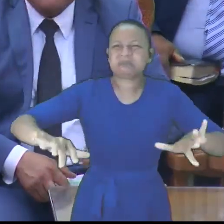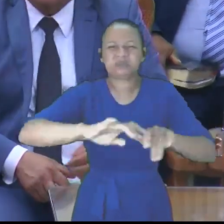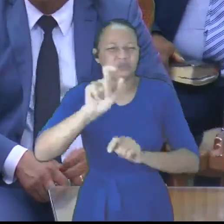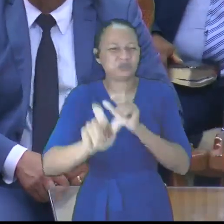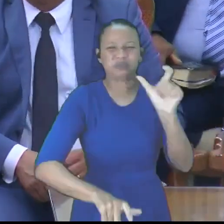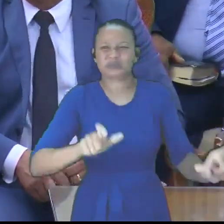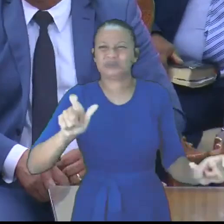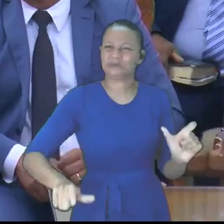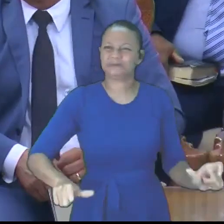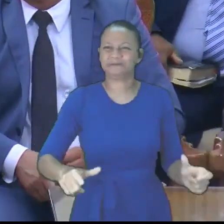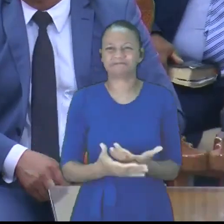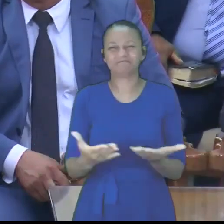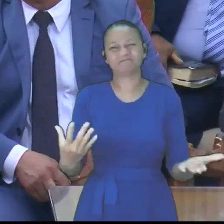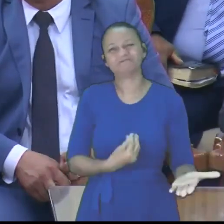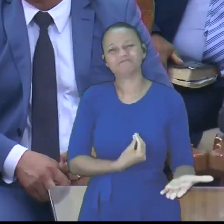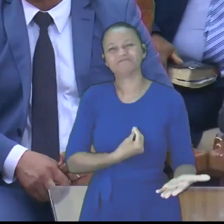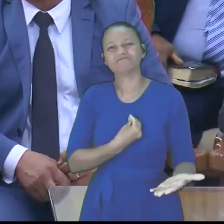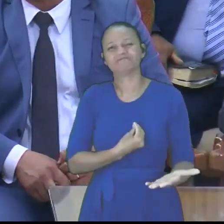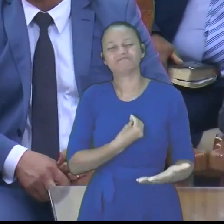carne.